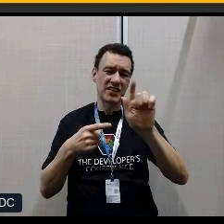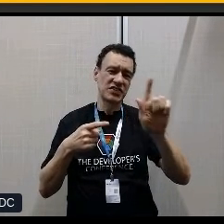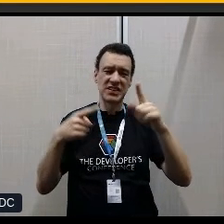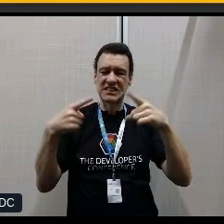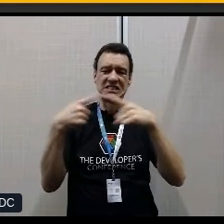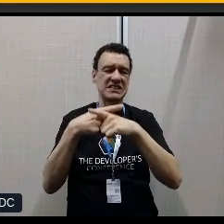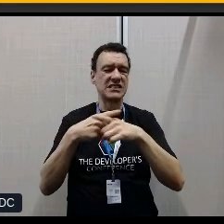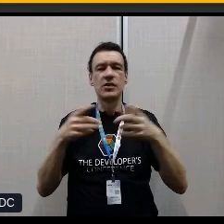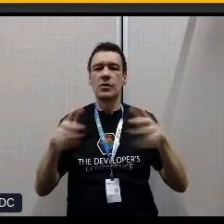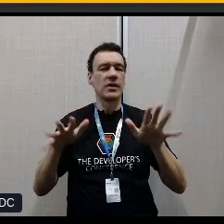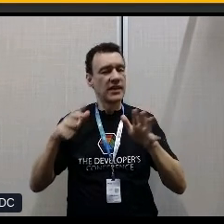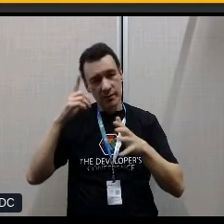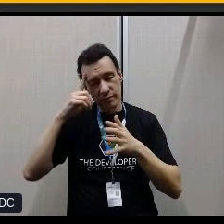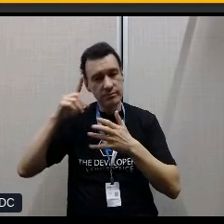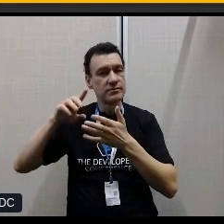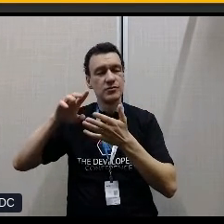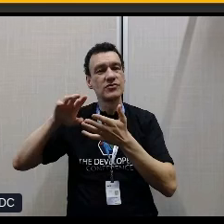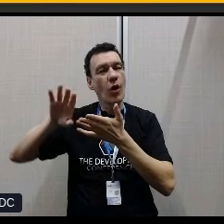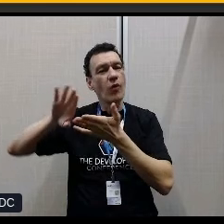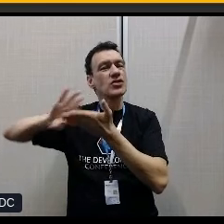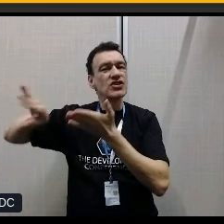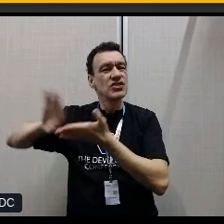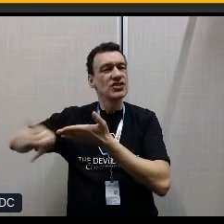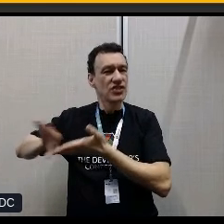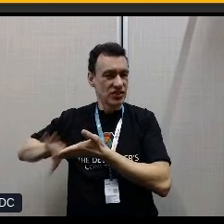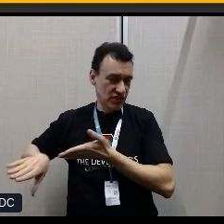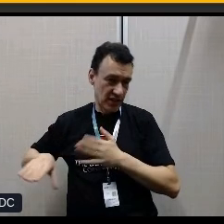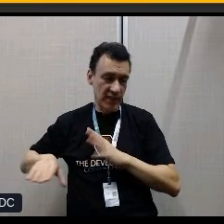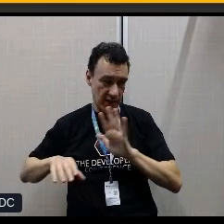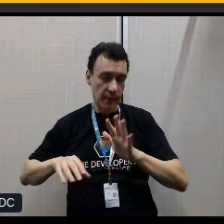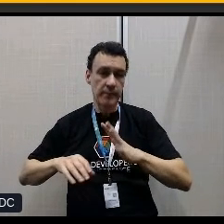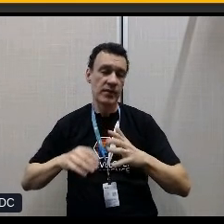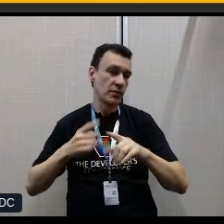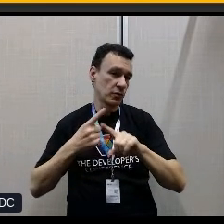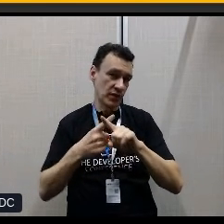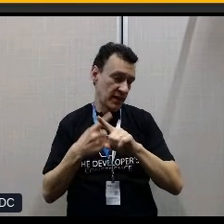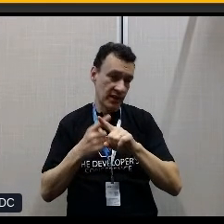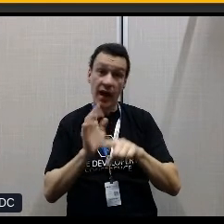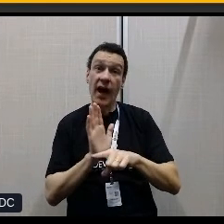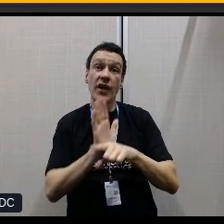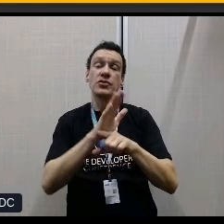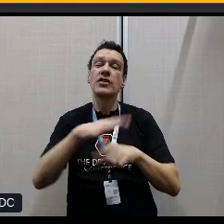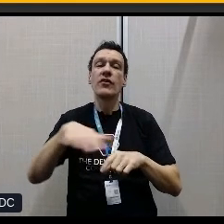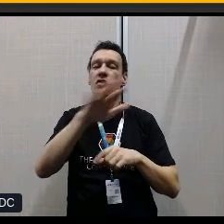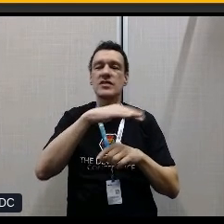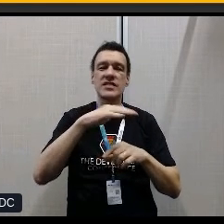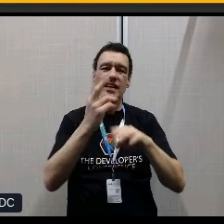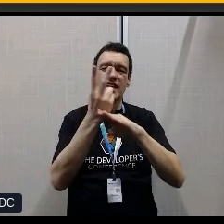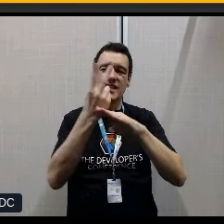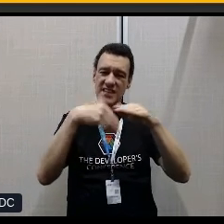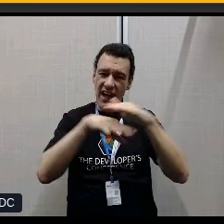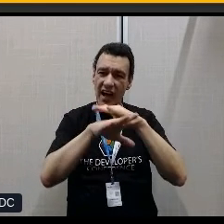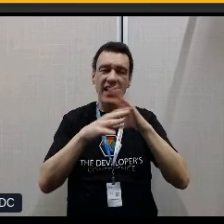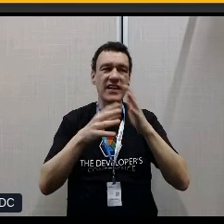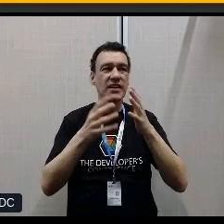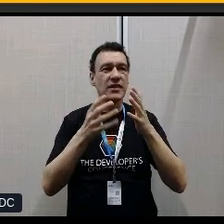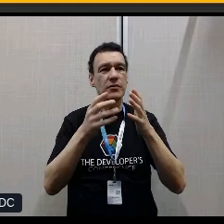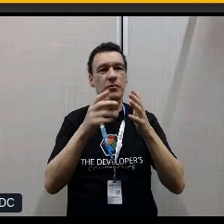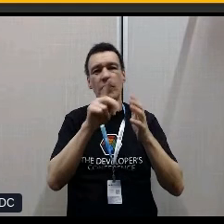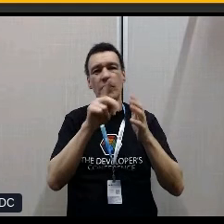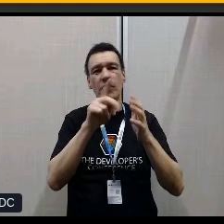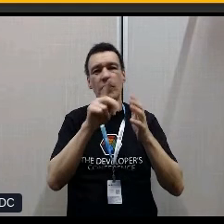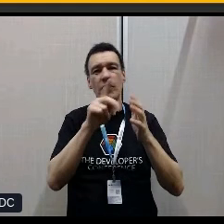fato, para corroborar no cotidiano aí de vocês, designers, conteudistas, professores, e assim por